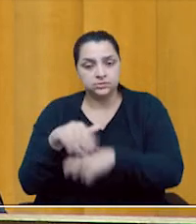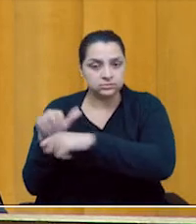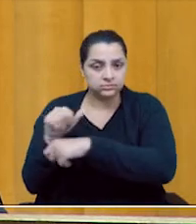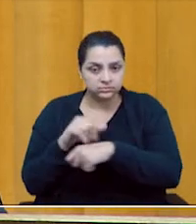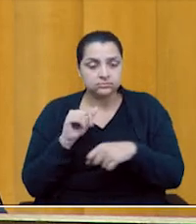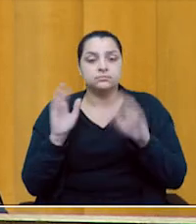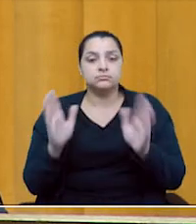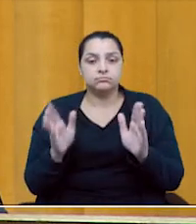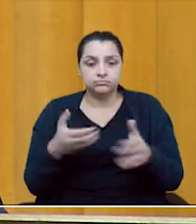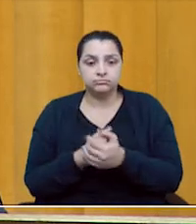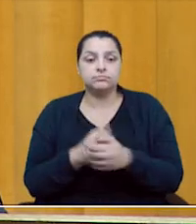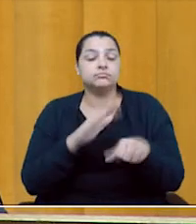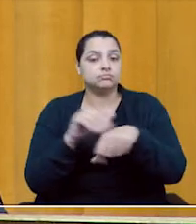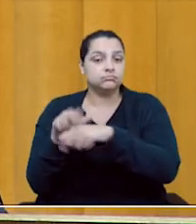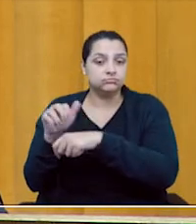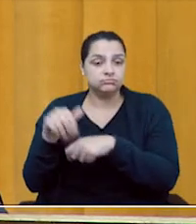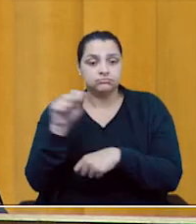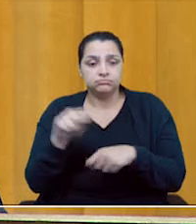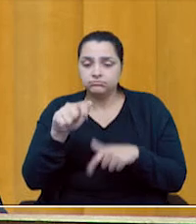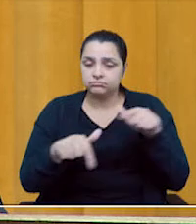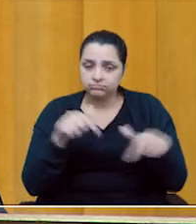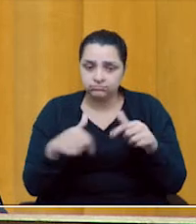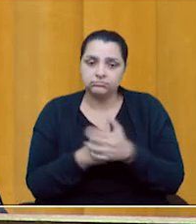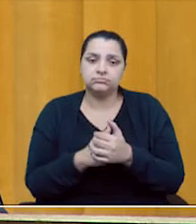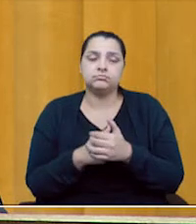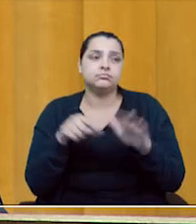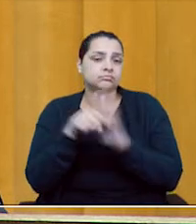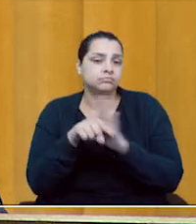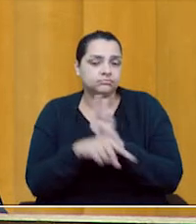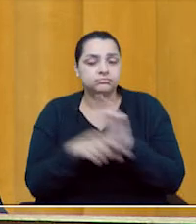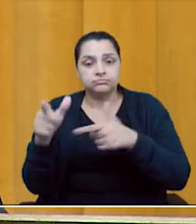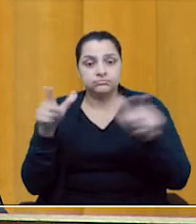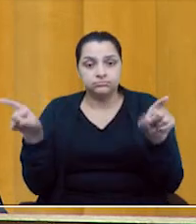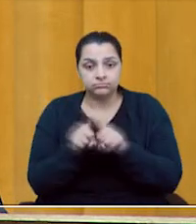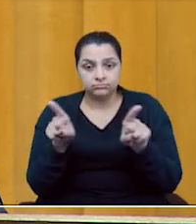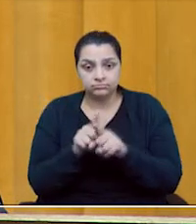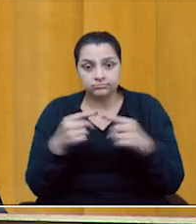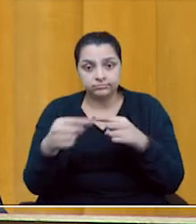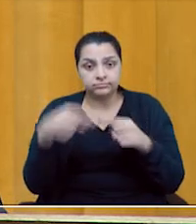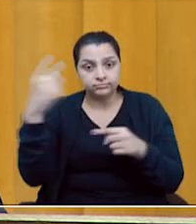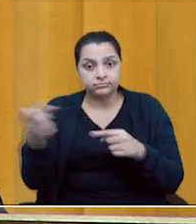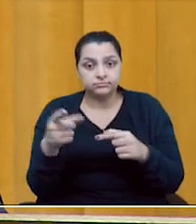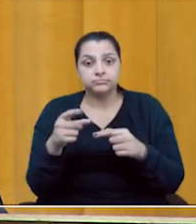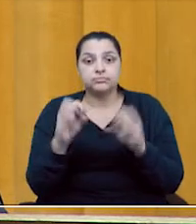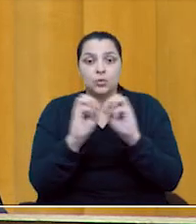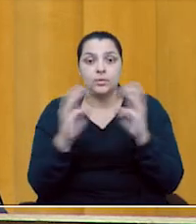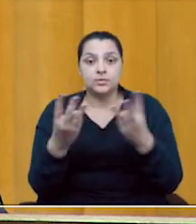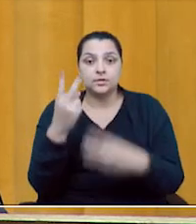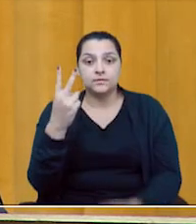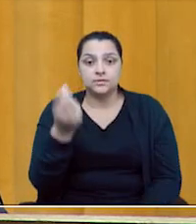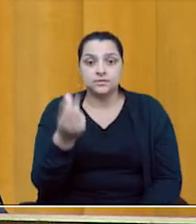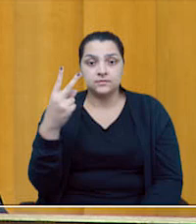ser chamados da Associação de Servidores, Institutos de Pesquisa e outros tantos, e semana que vem teremos um webinário, dia 26 e 27, sobre isso,